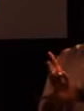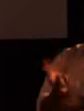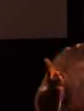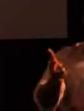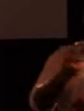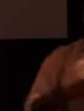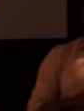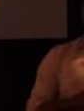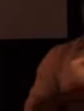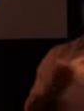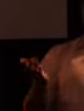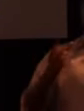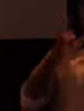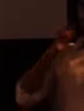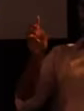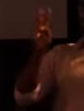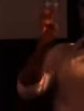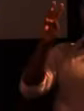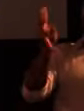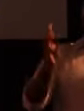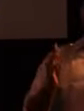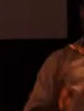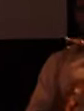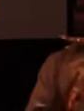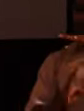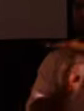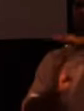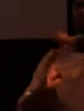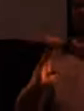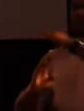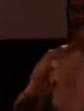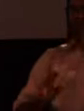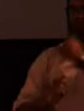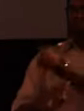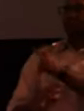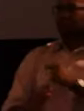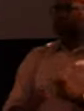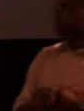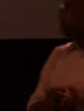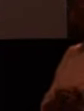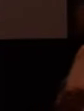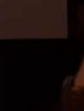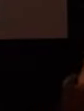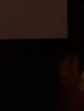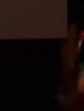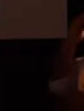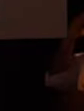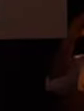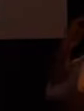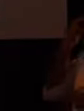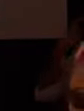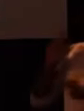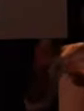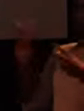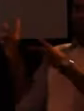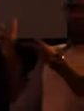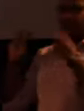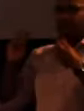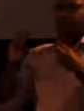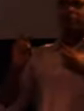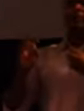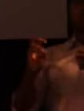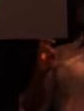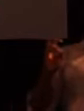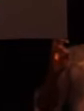Esse é o mapa de gabarito, o mapa 3 que nós temos. Então, perceba vocês que existem